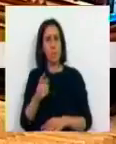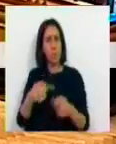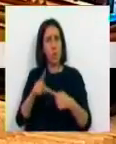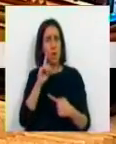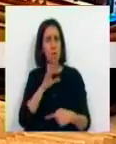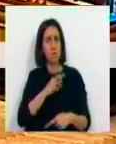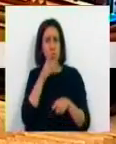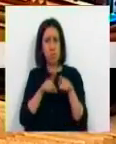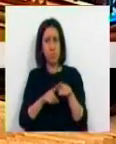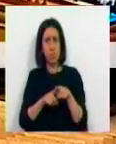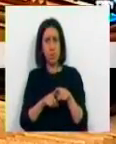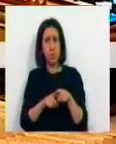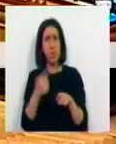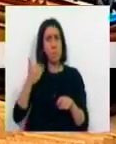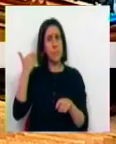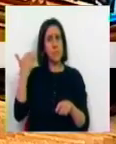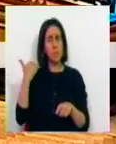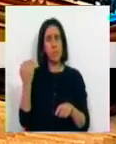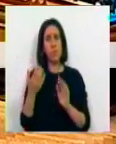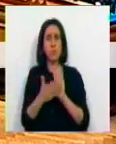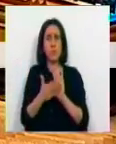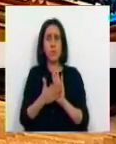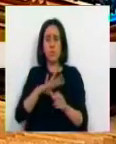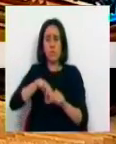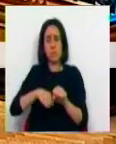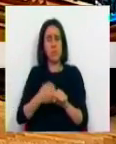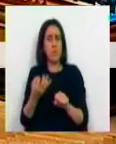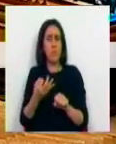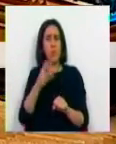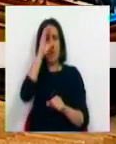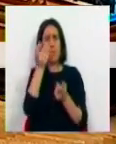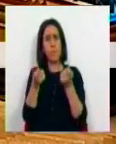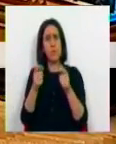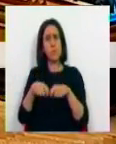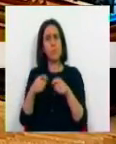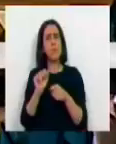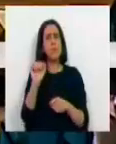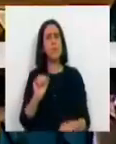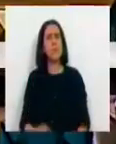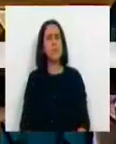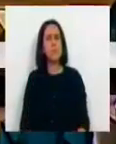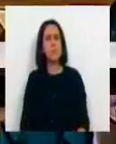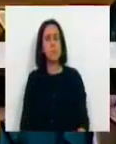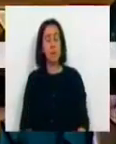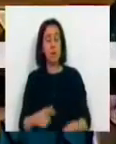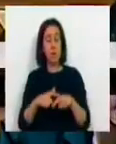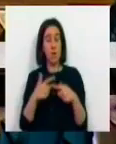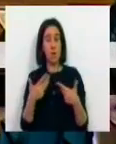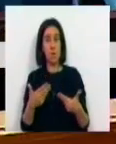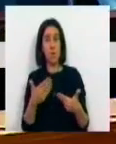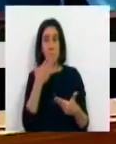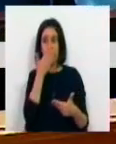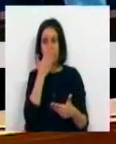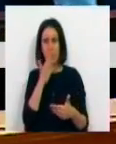deputada acabou de justificar com o passado anterior o desastre que foi a governação do seu partido. Quer parecer agora